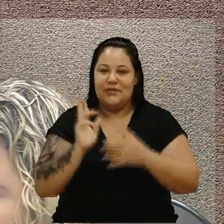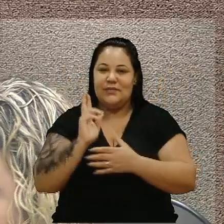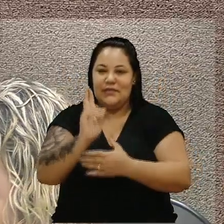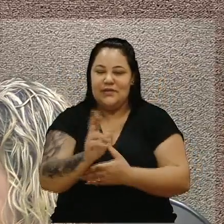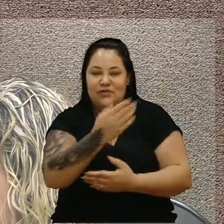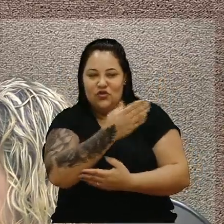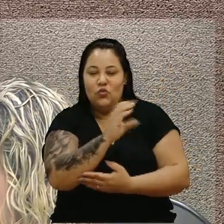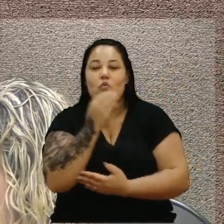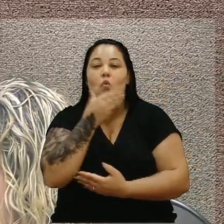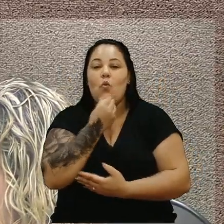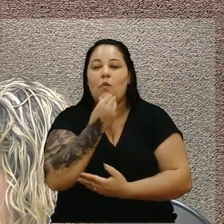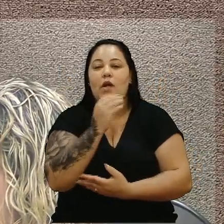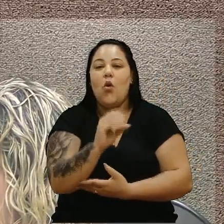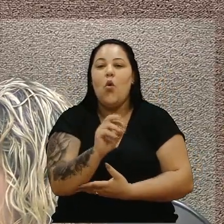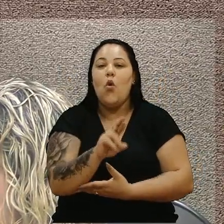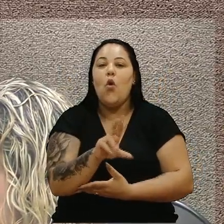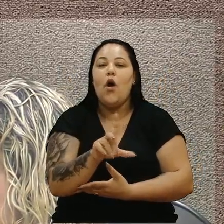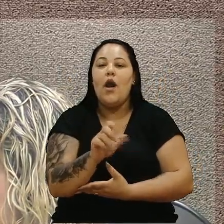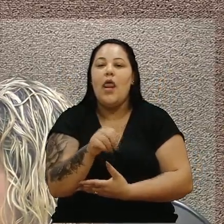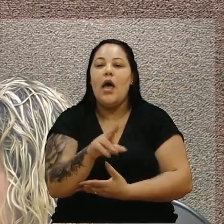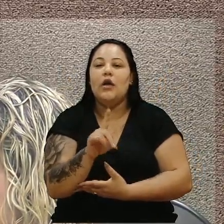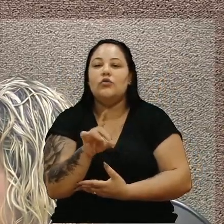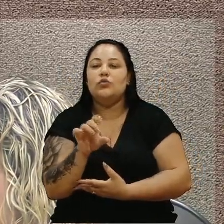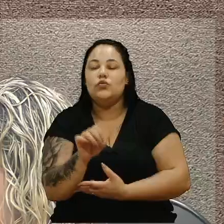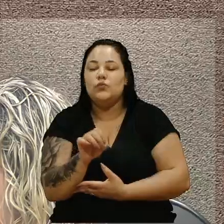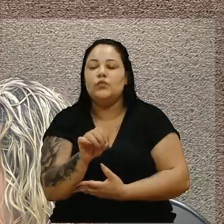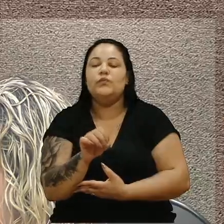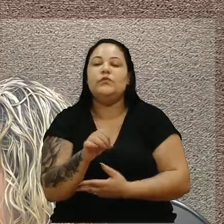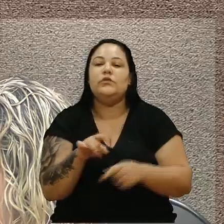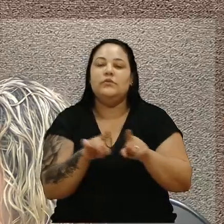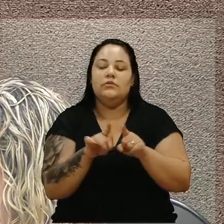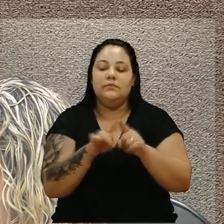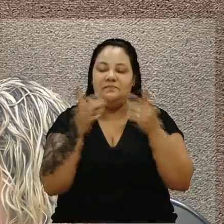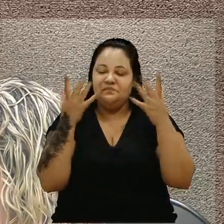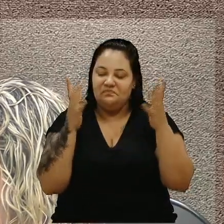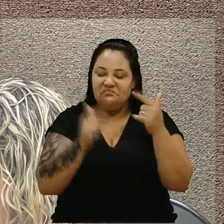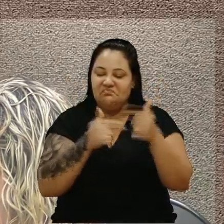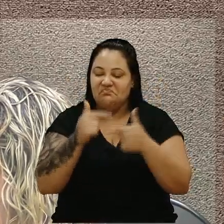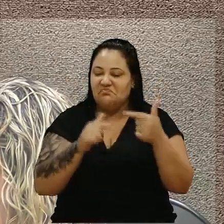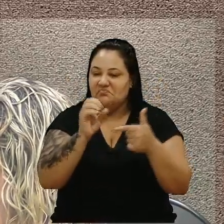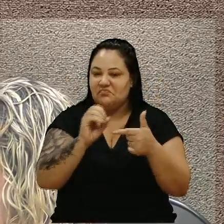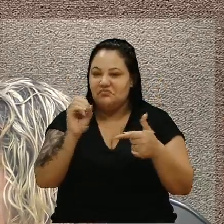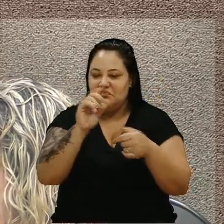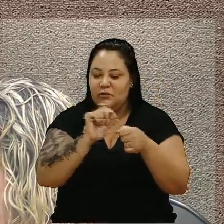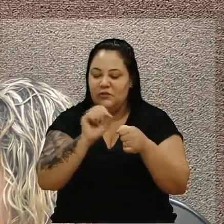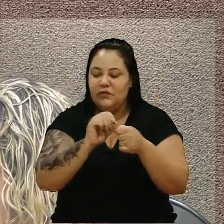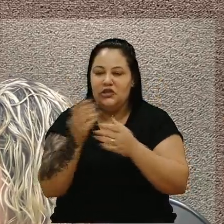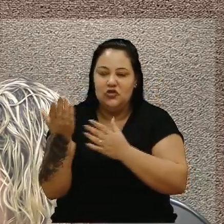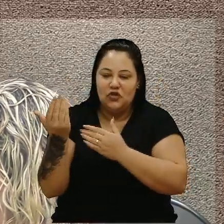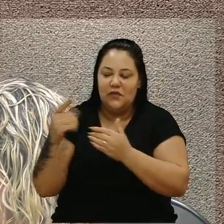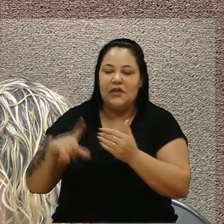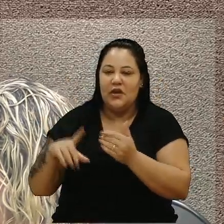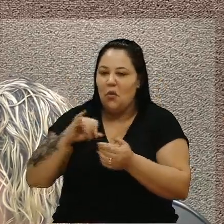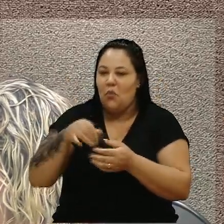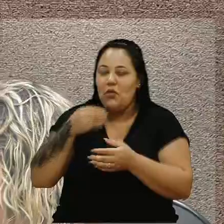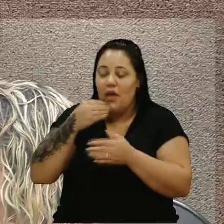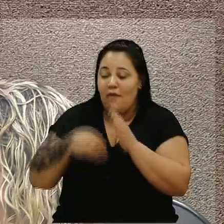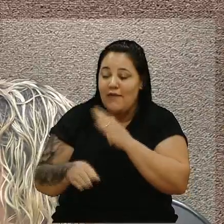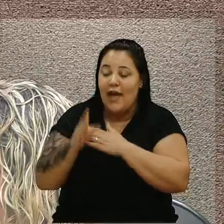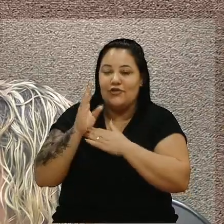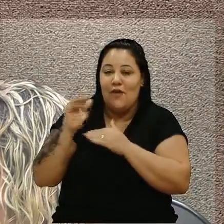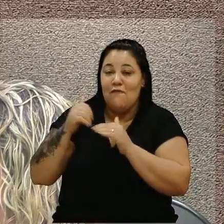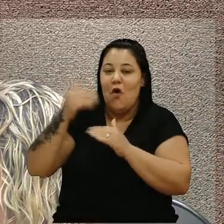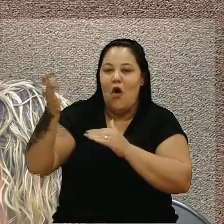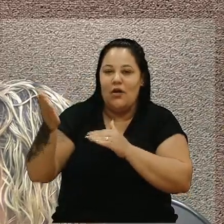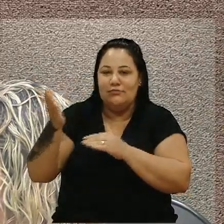Emater, e parabéns pelo trabalho maravilhoso de fazer com que os nossos jovens tenham a oportunidade de ir para o exterior, conhecer e